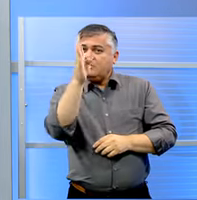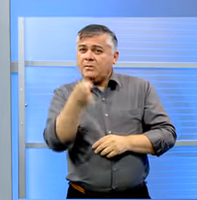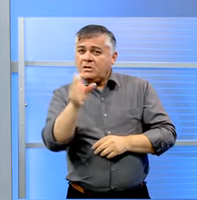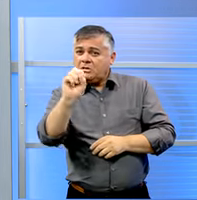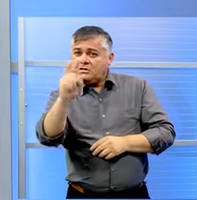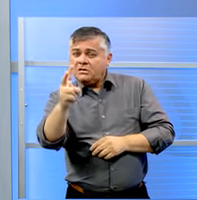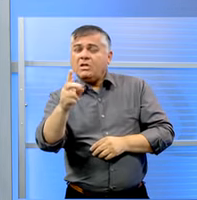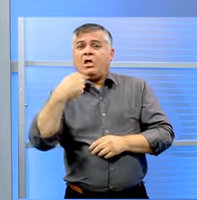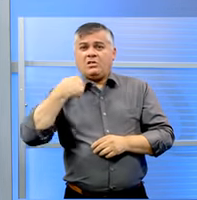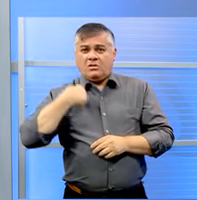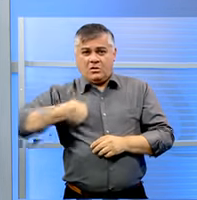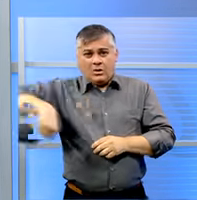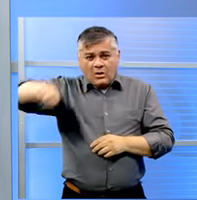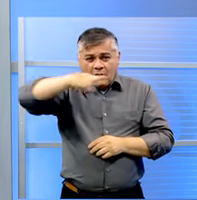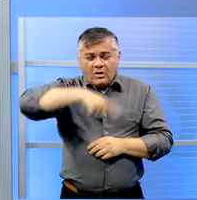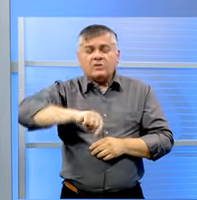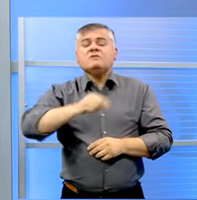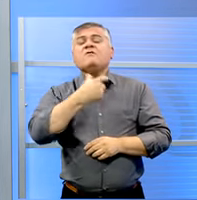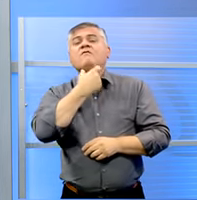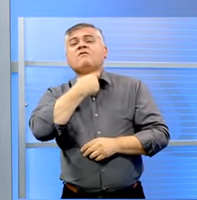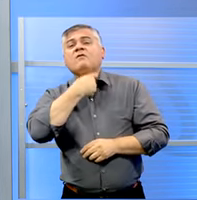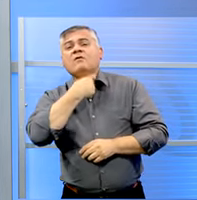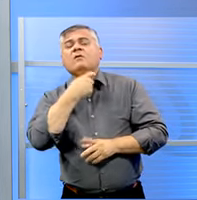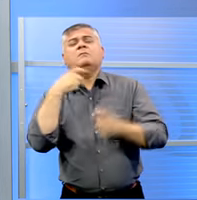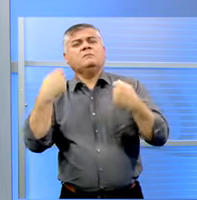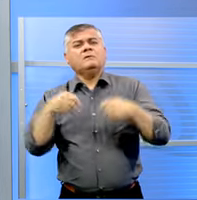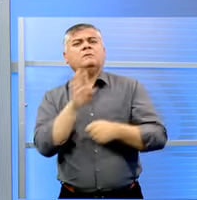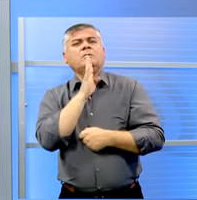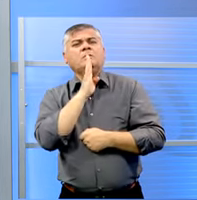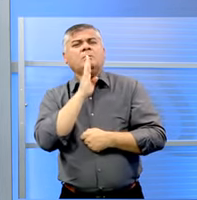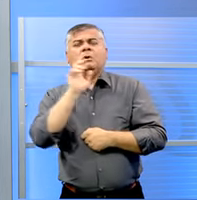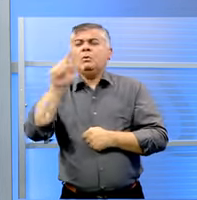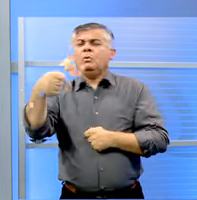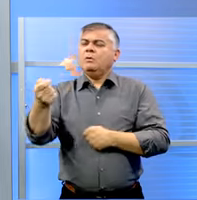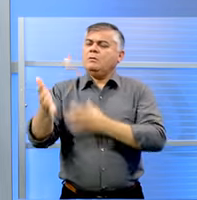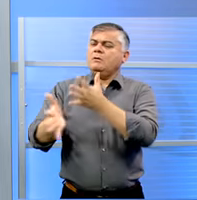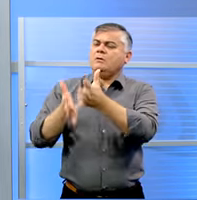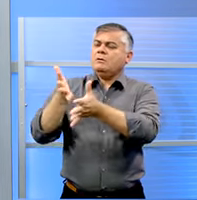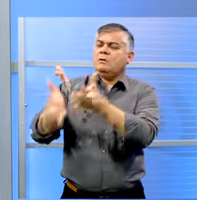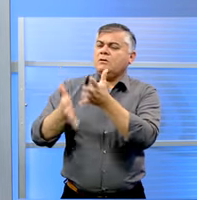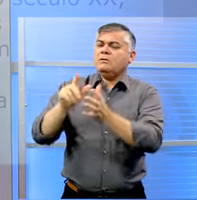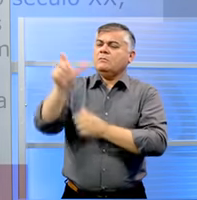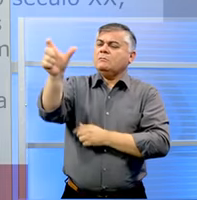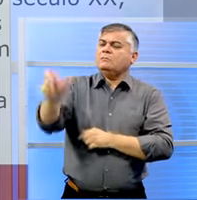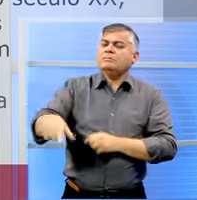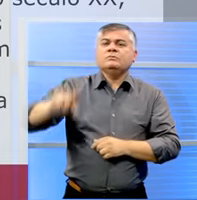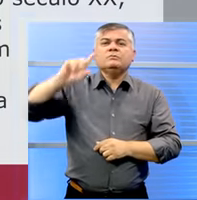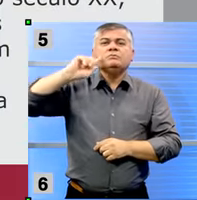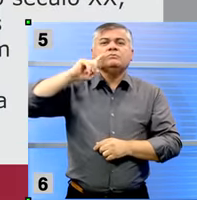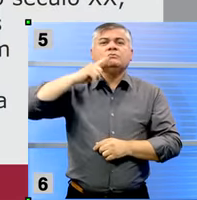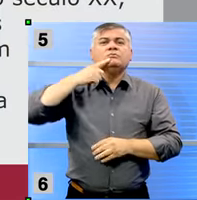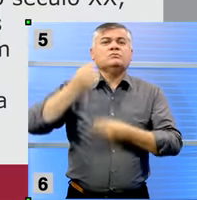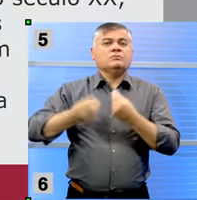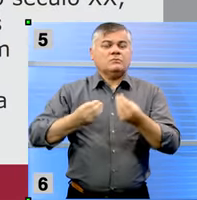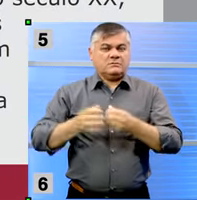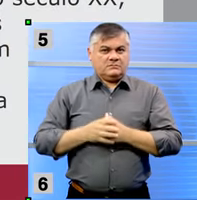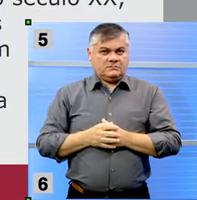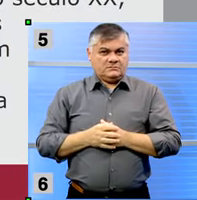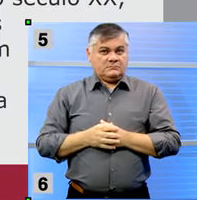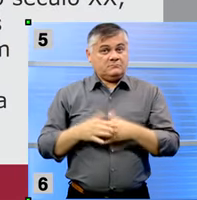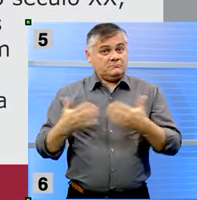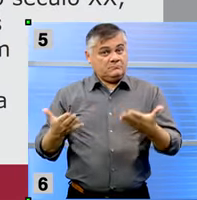os fonoaudiólogos têm que ter conhecimento sobre a Libras e sobre a pessoa surda. A Libras, recebendo a